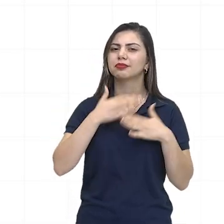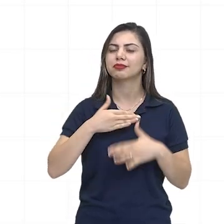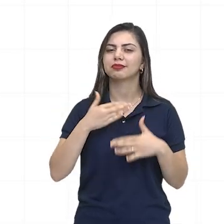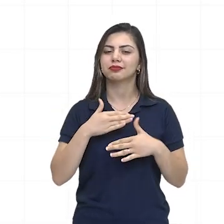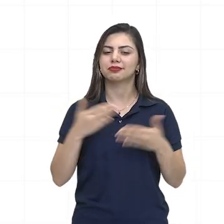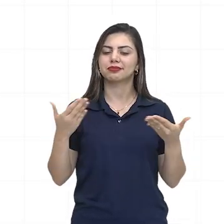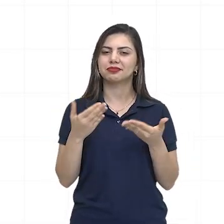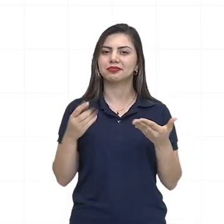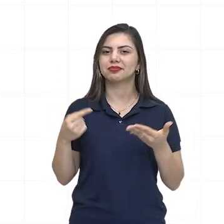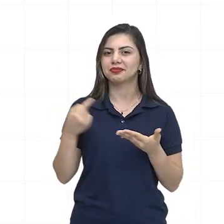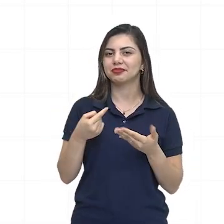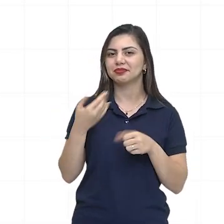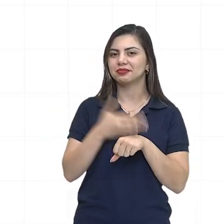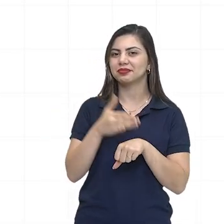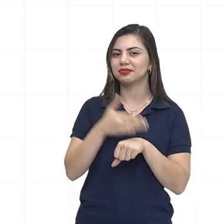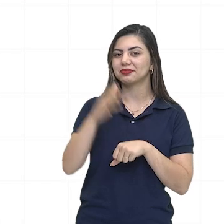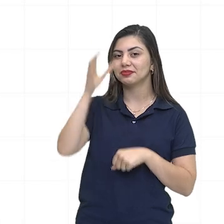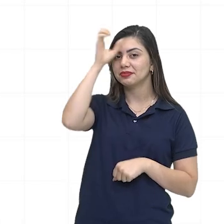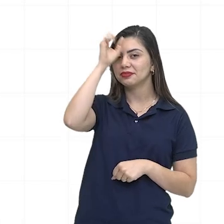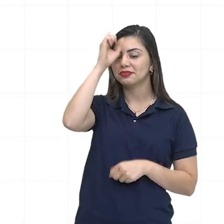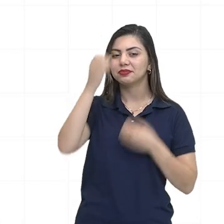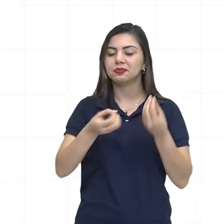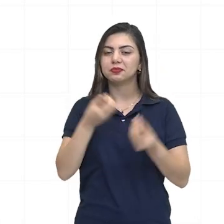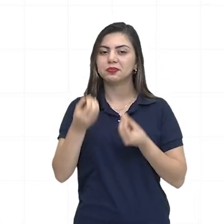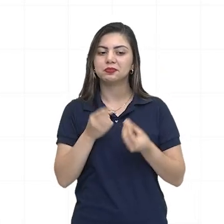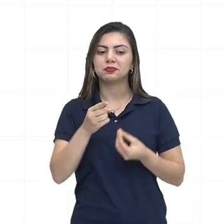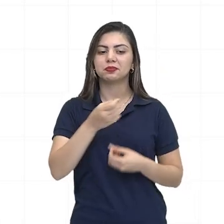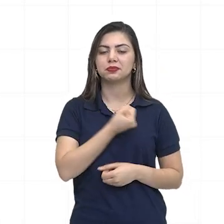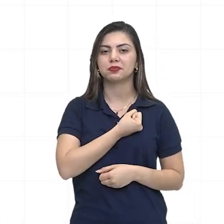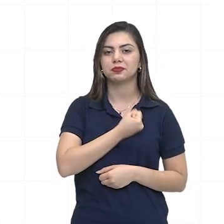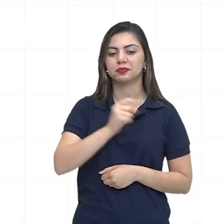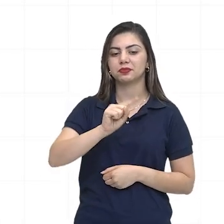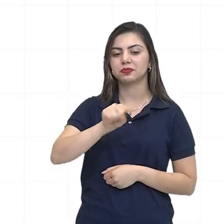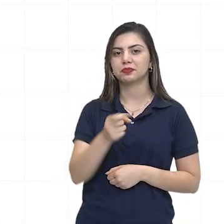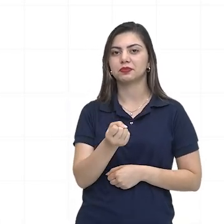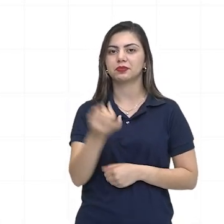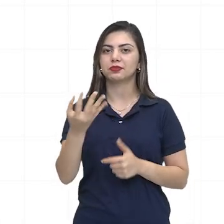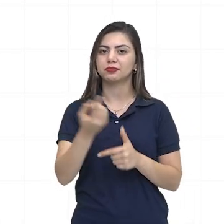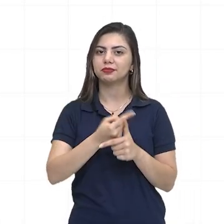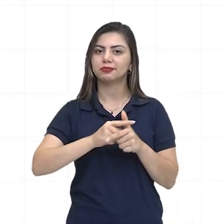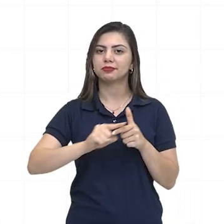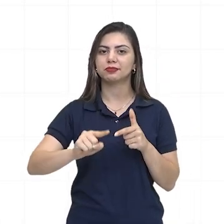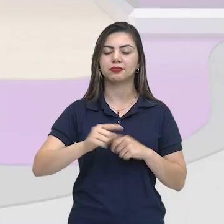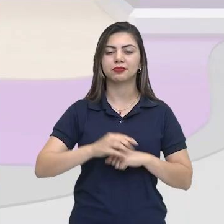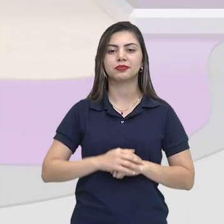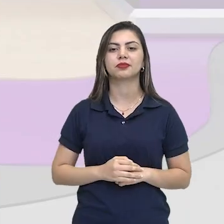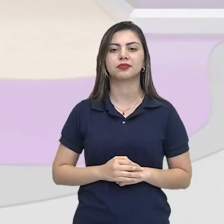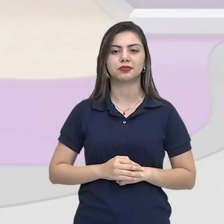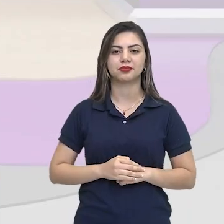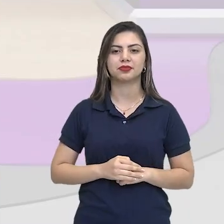vai aprender a realizar a divisão dos números decimais, tá certo?